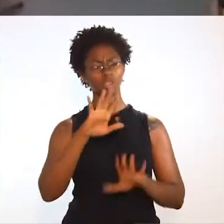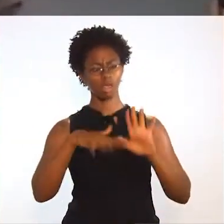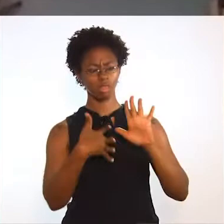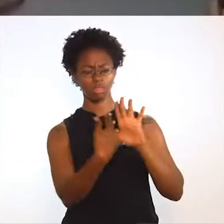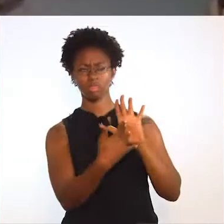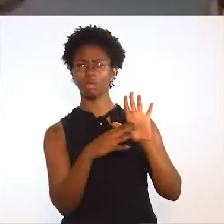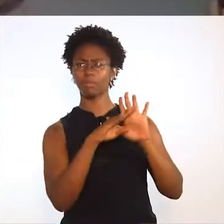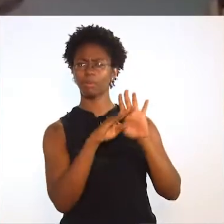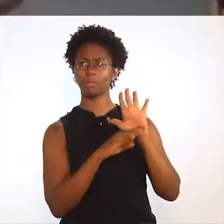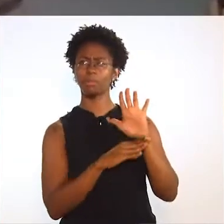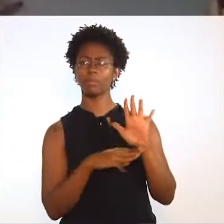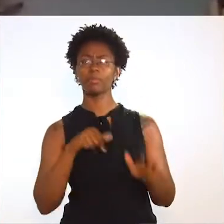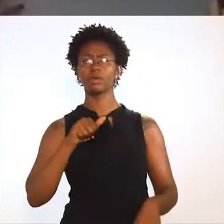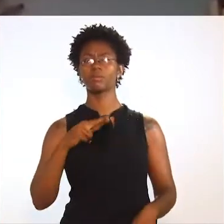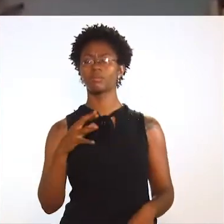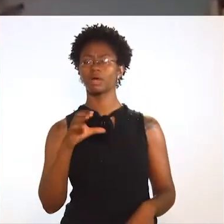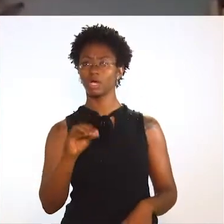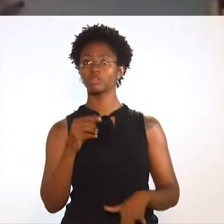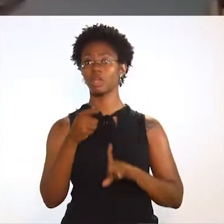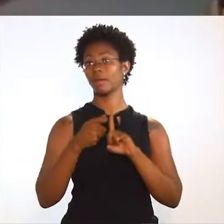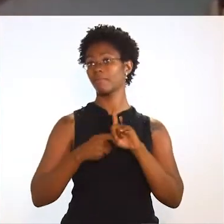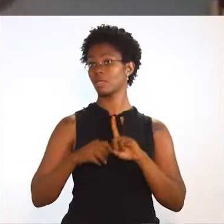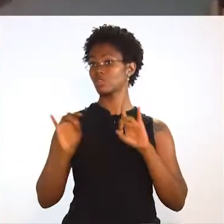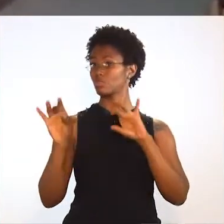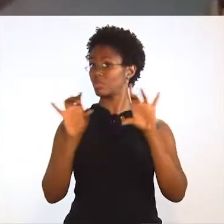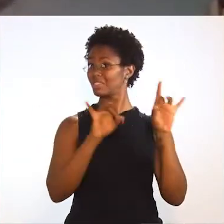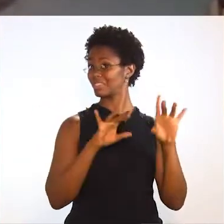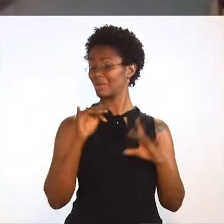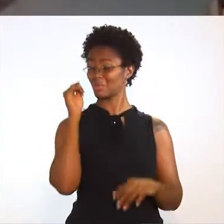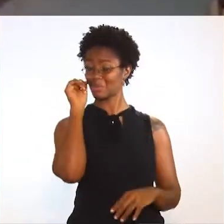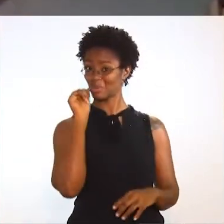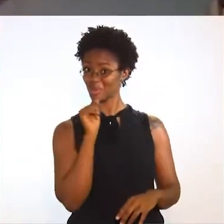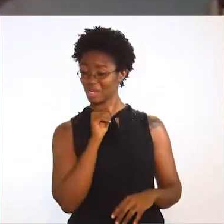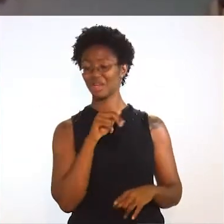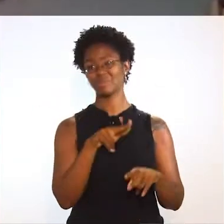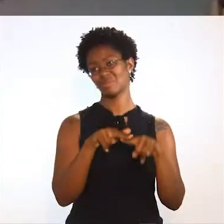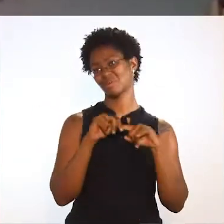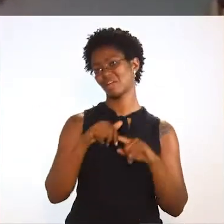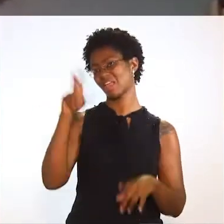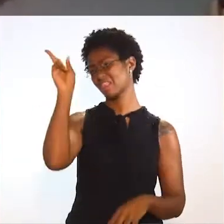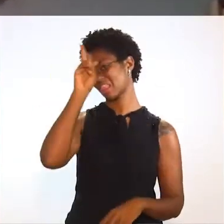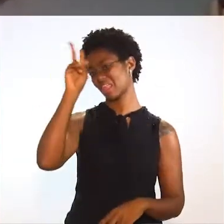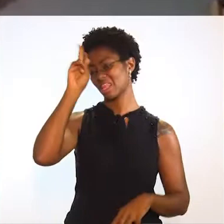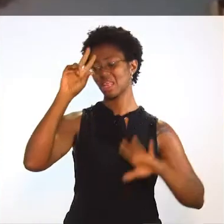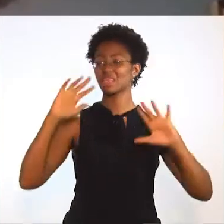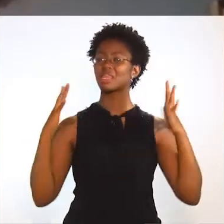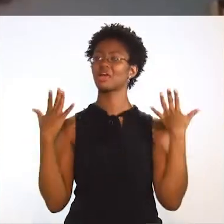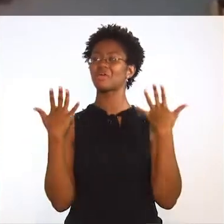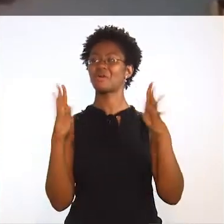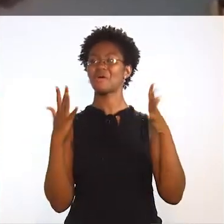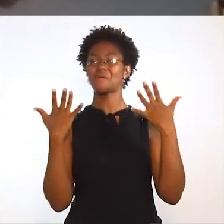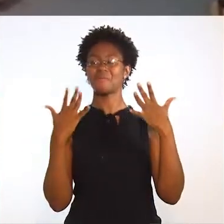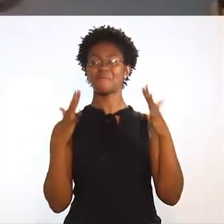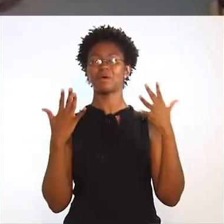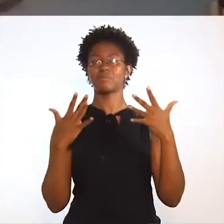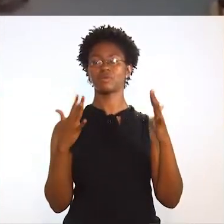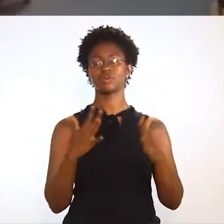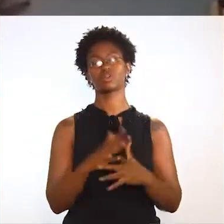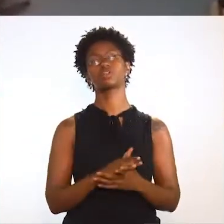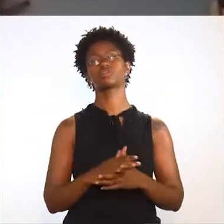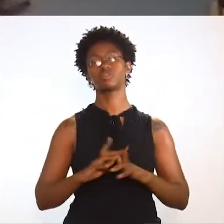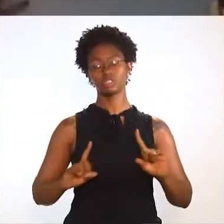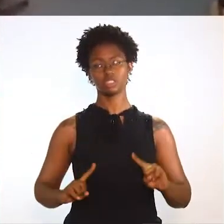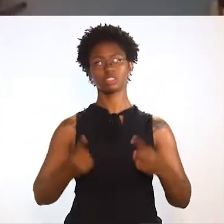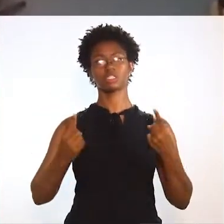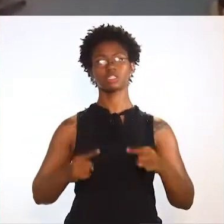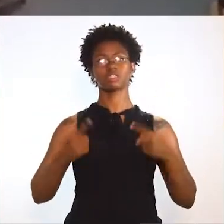programação aí já marcada para março, que é um mês especial para as mulheres, né? Porque é um mês de lembrança e comemoração